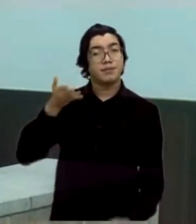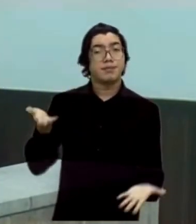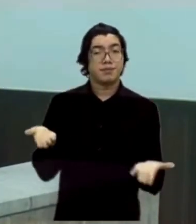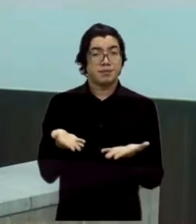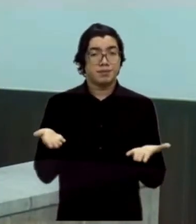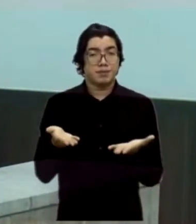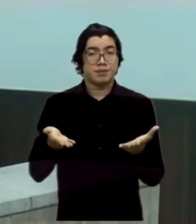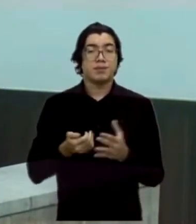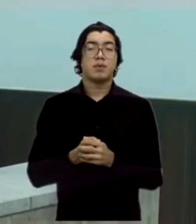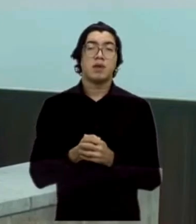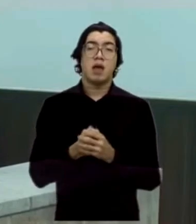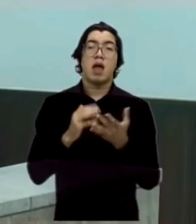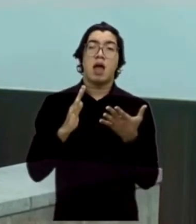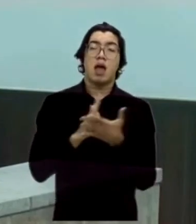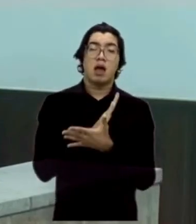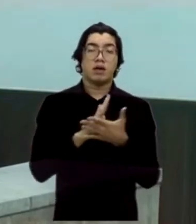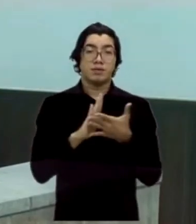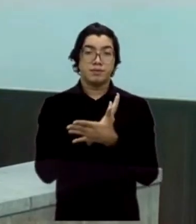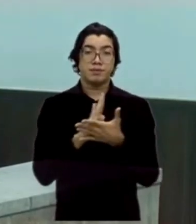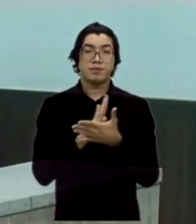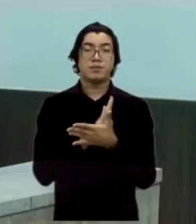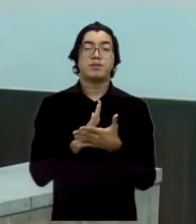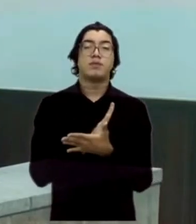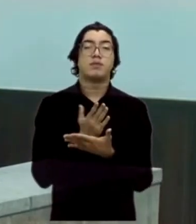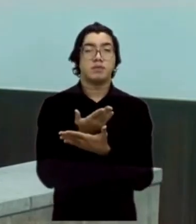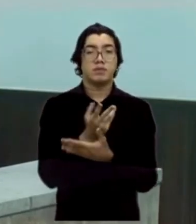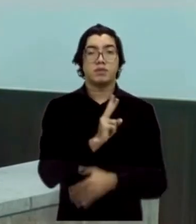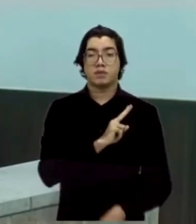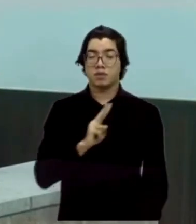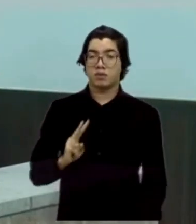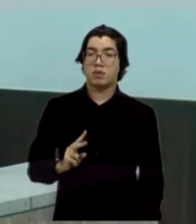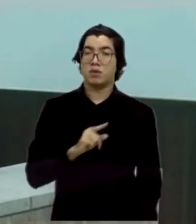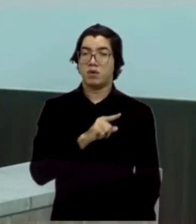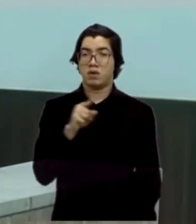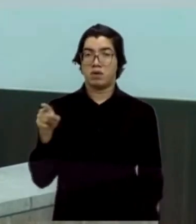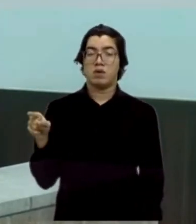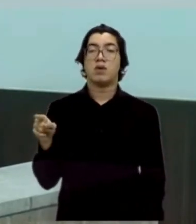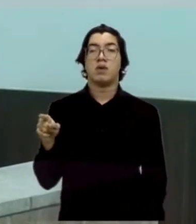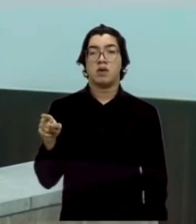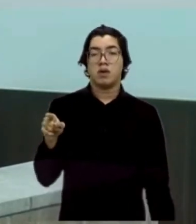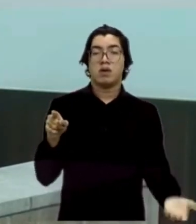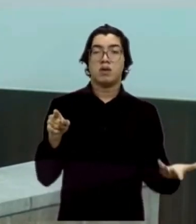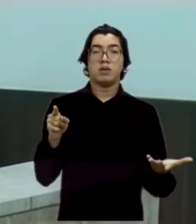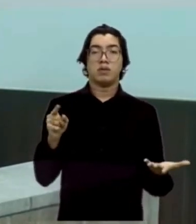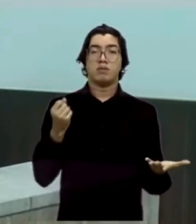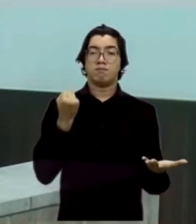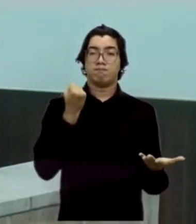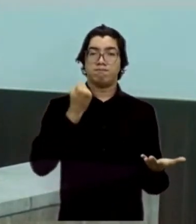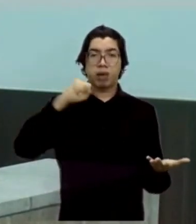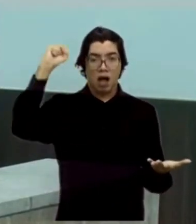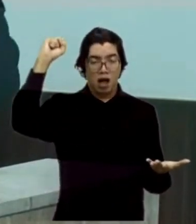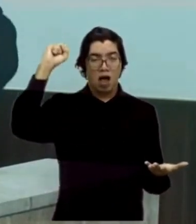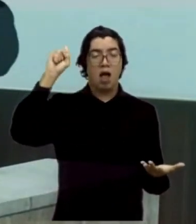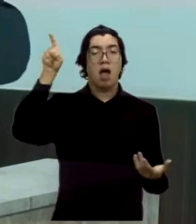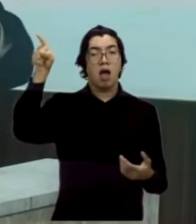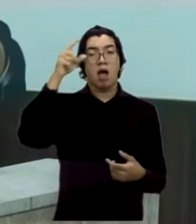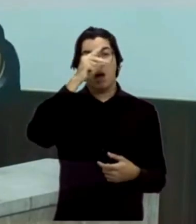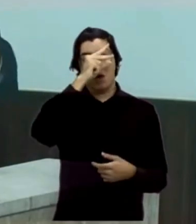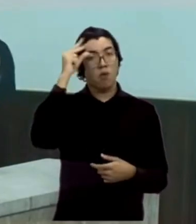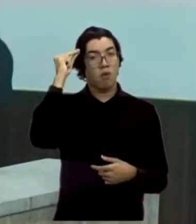na ânsia no dever na na marra que tem de defender Quem tá na gestão